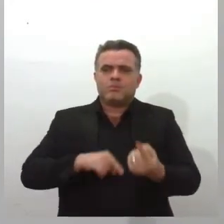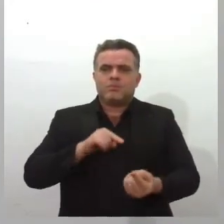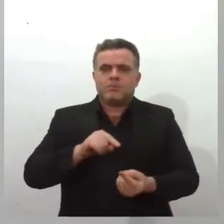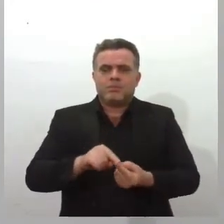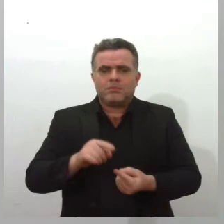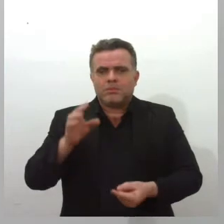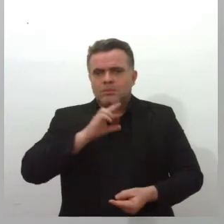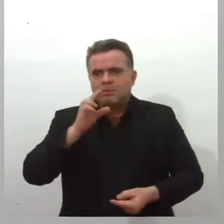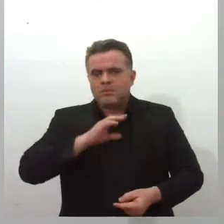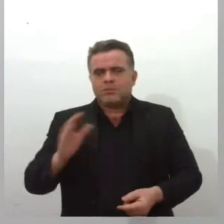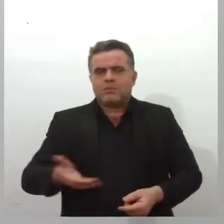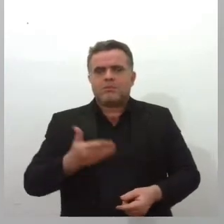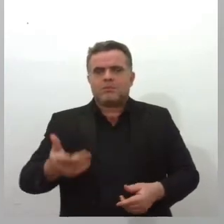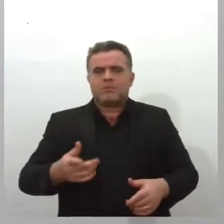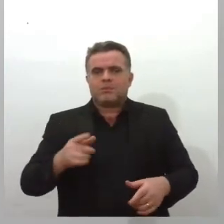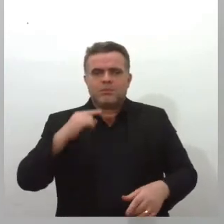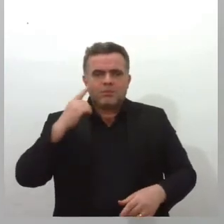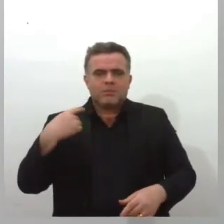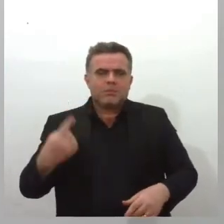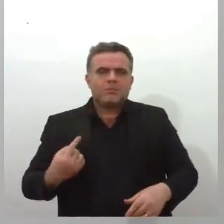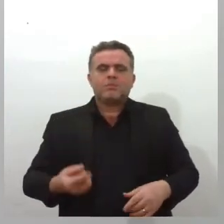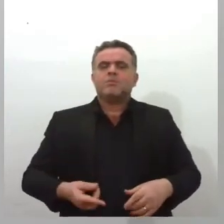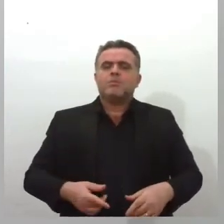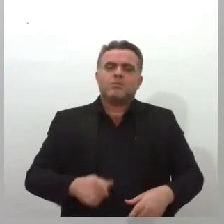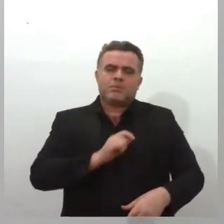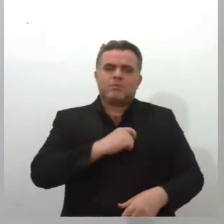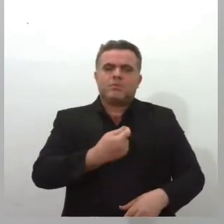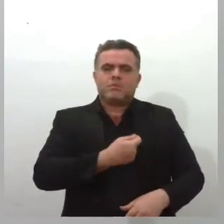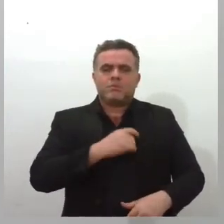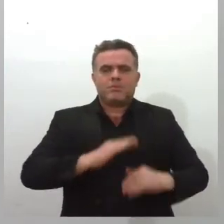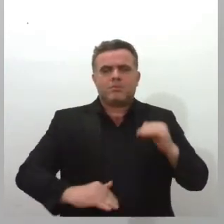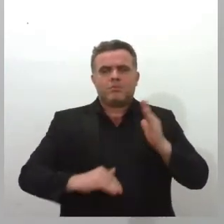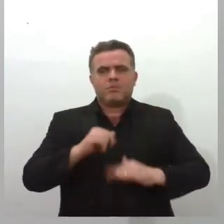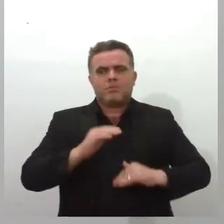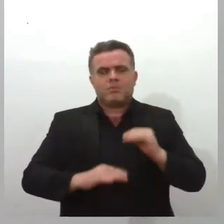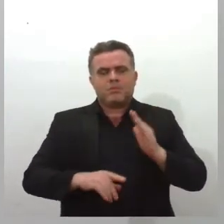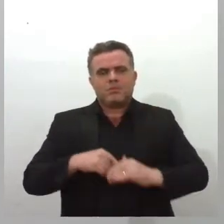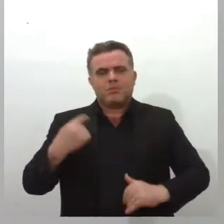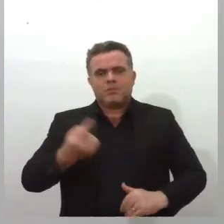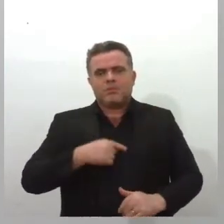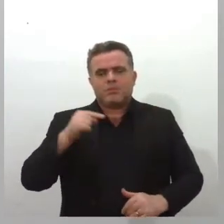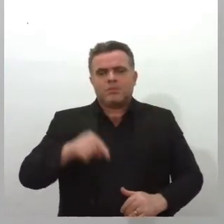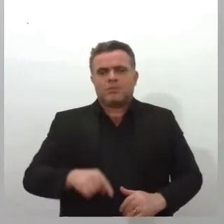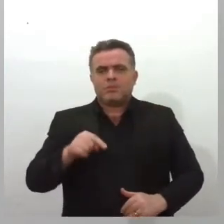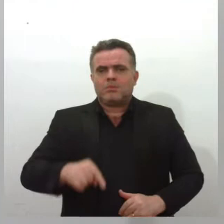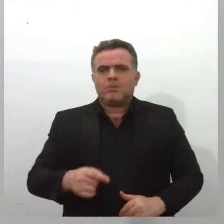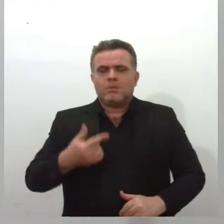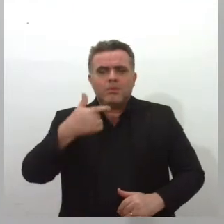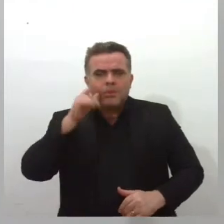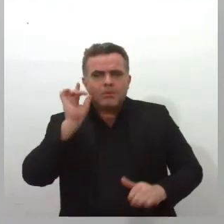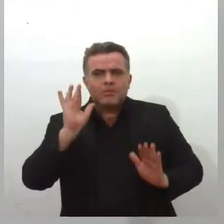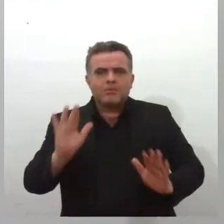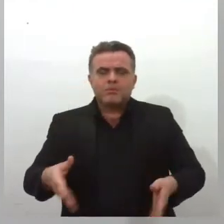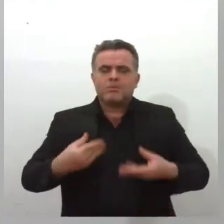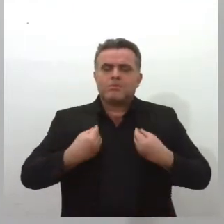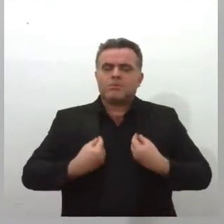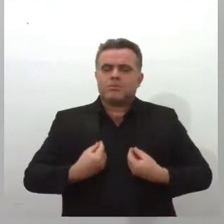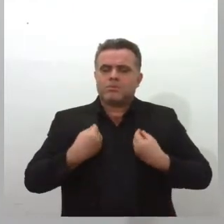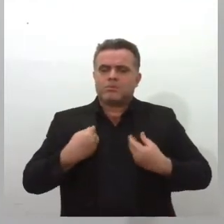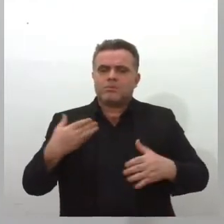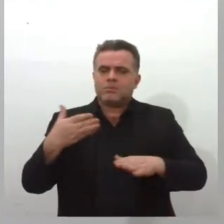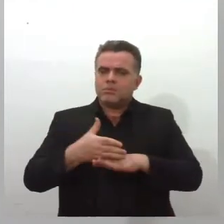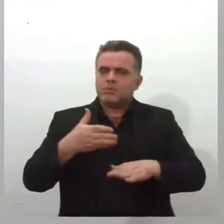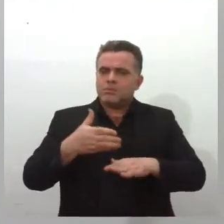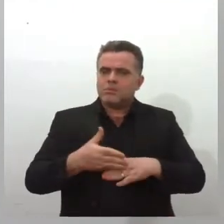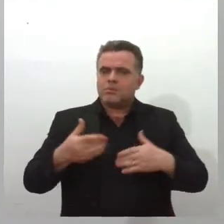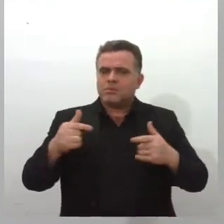de ocorrência, de procurar a delegacia especializada que nós temos aqui. Inclusive, no evento de ontem, contamos com a participação da doutora Geolise Teles, né,